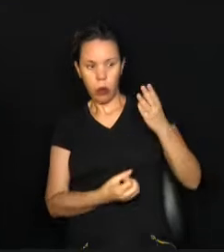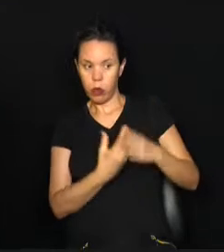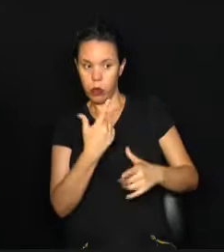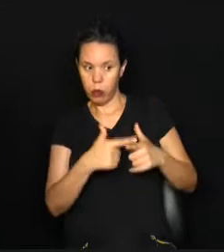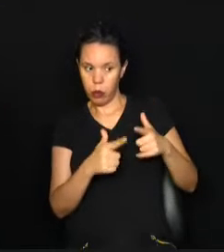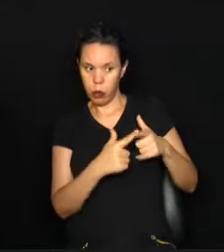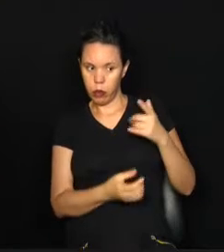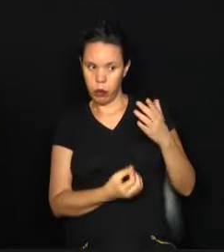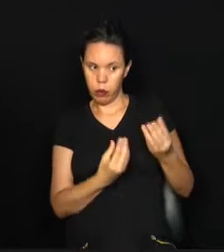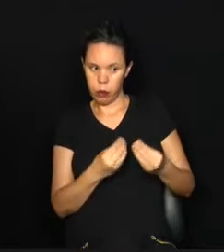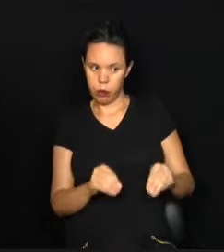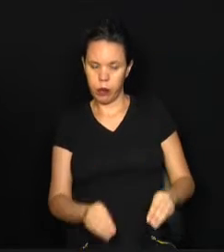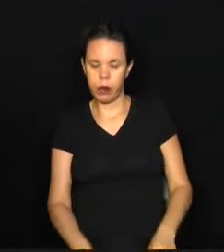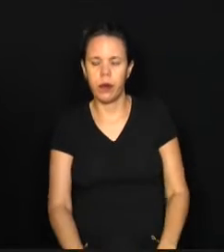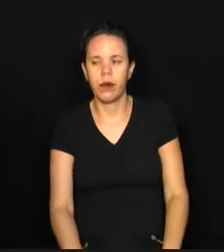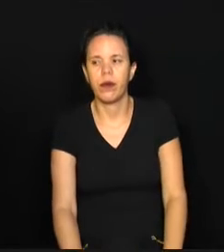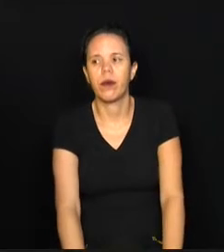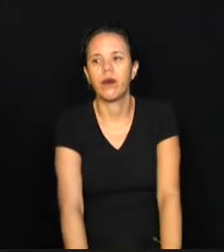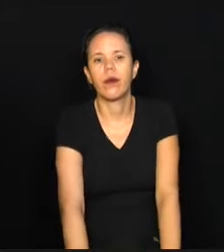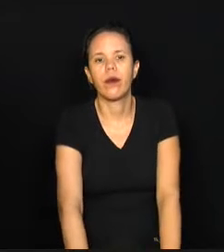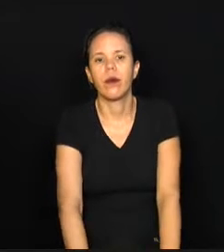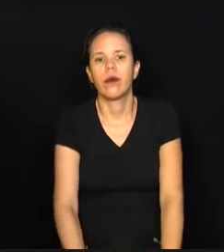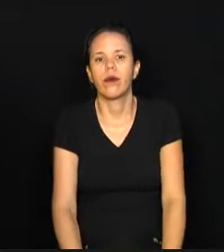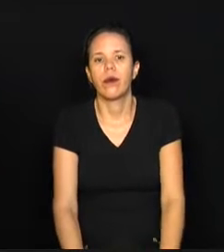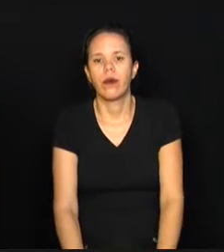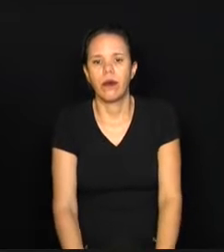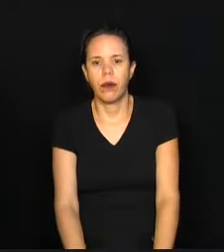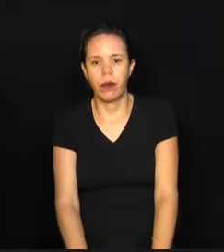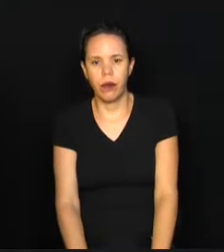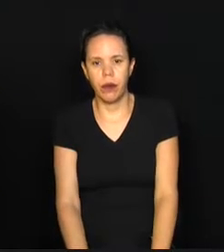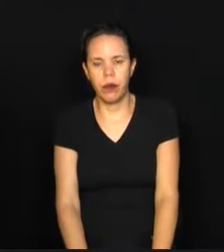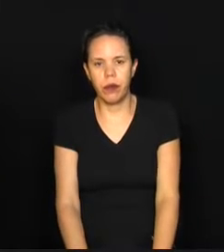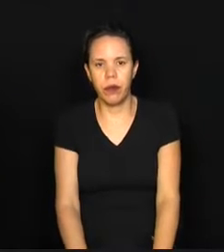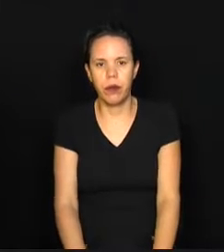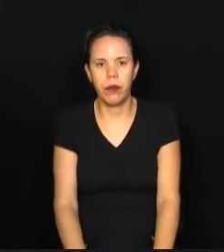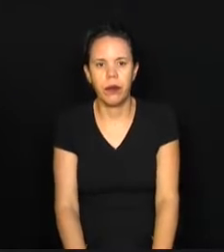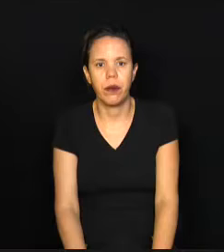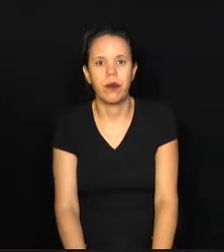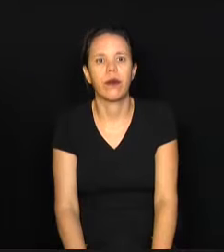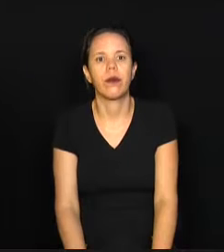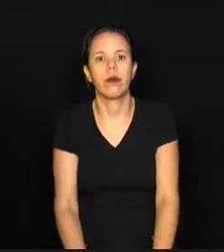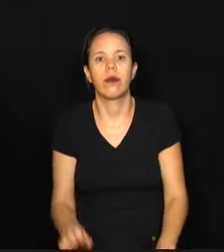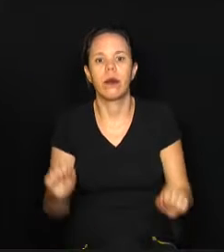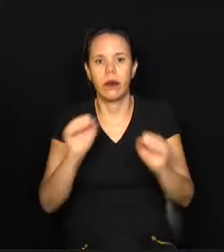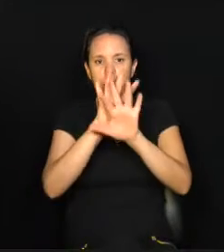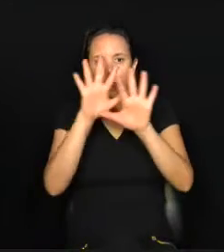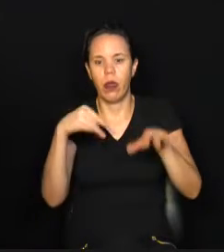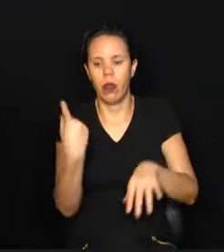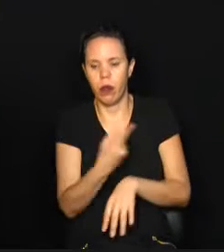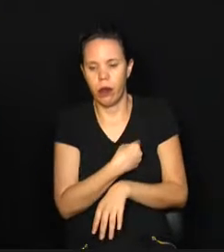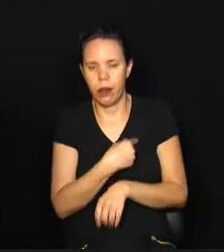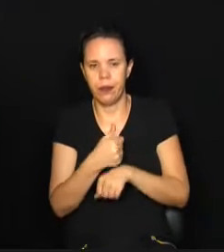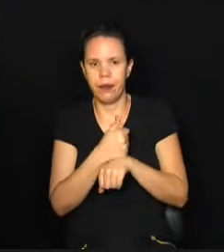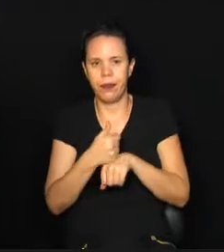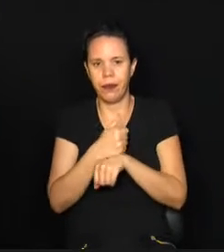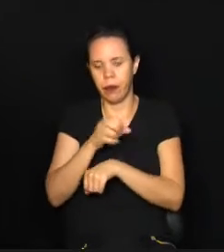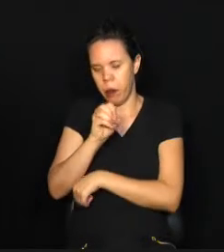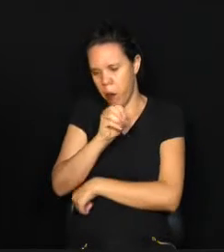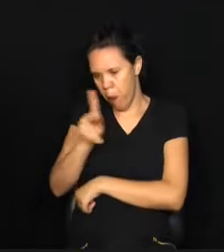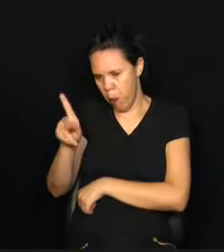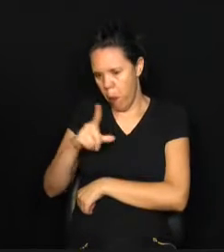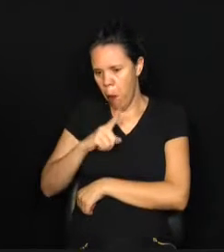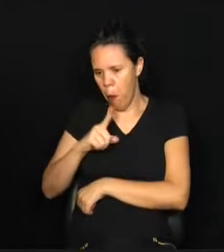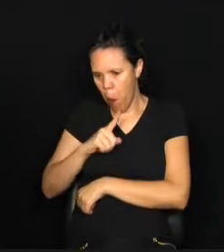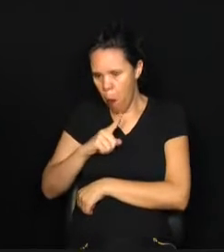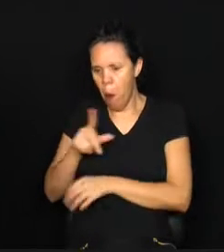está comprometido, né? Então, nesse sentido, esclarece que nós, optometristas, estamos aptos